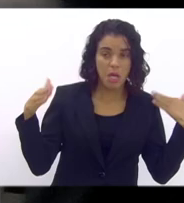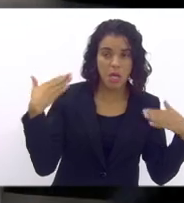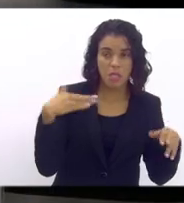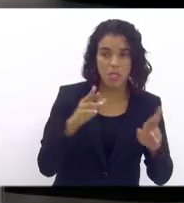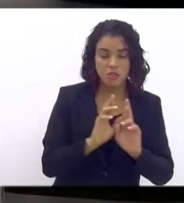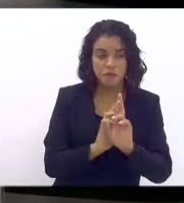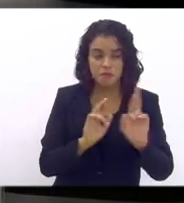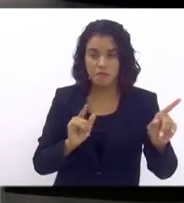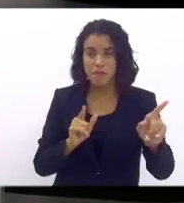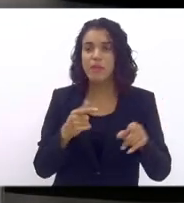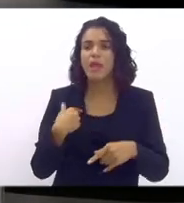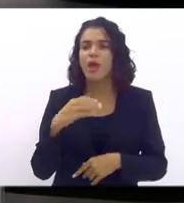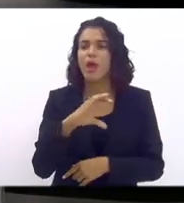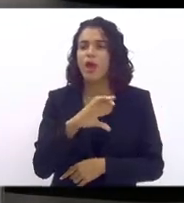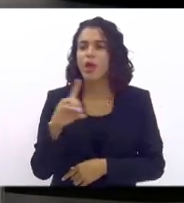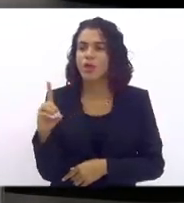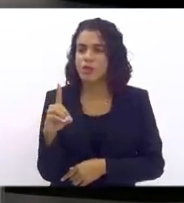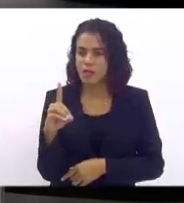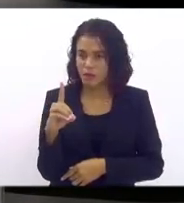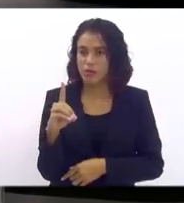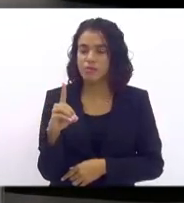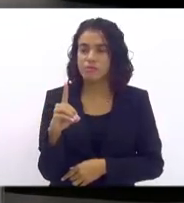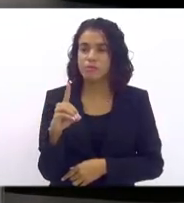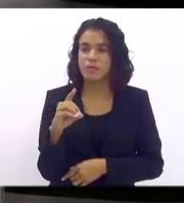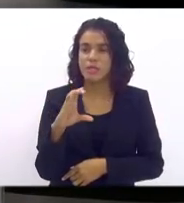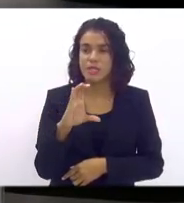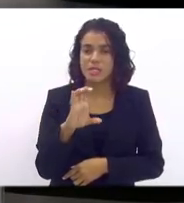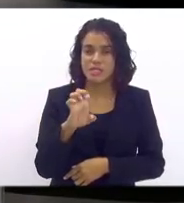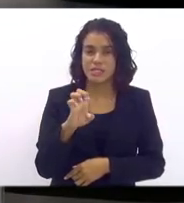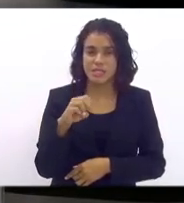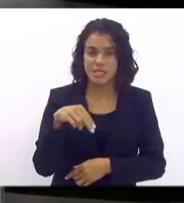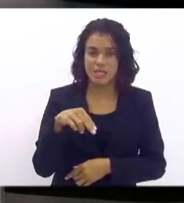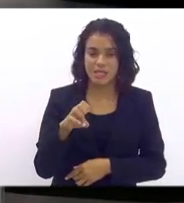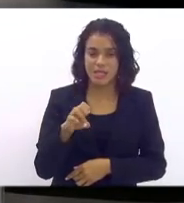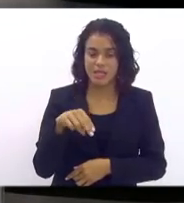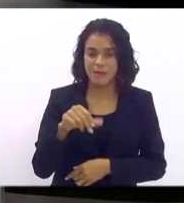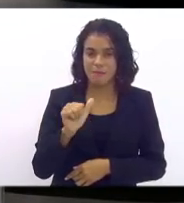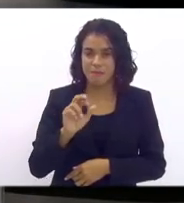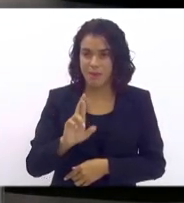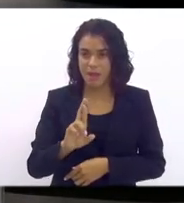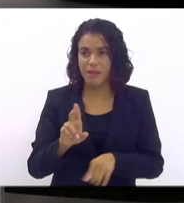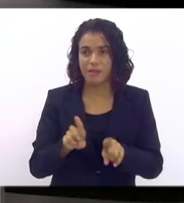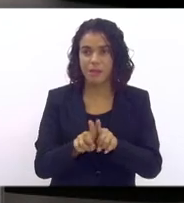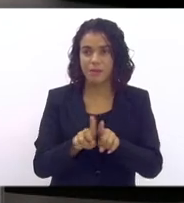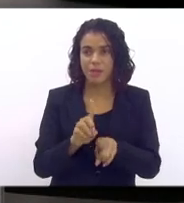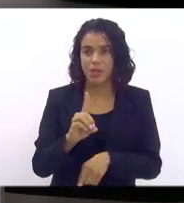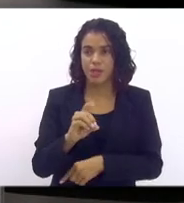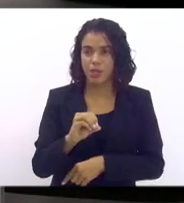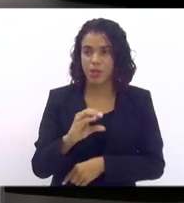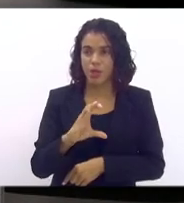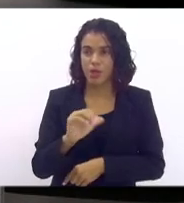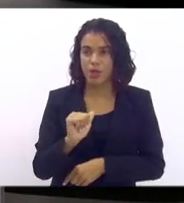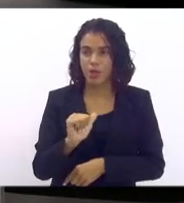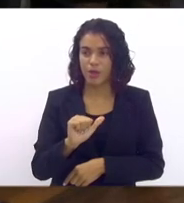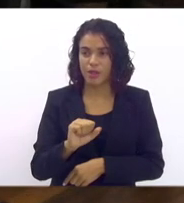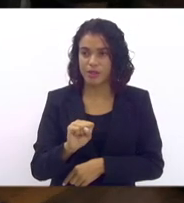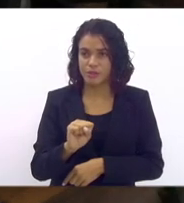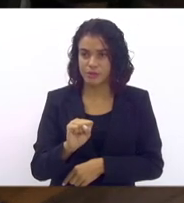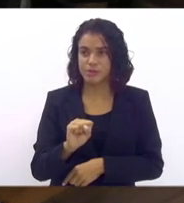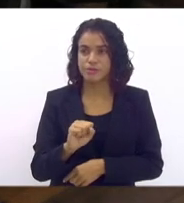coordenador da Força Tarefa as reuniões Foram conduzidas pela Cemar mas foram algumas lideradas também por Docas